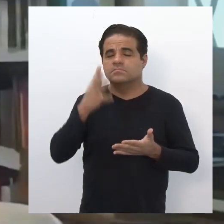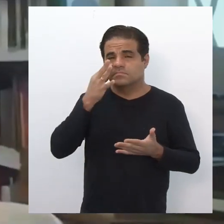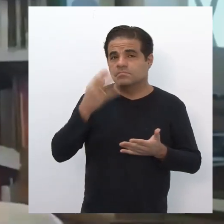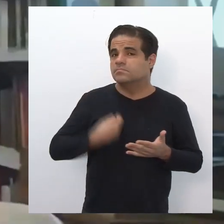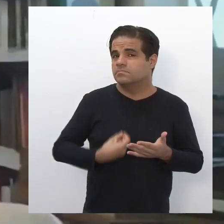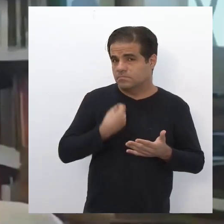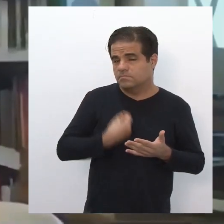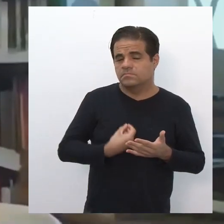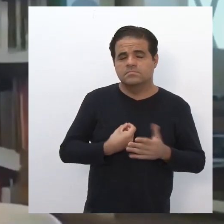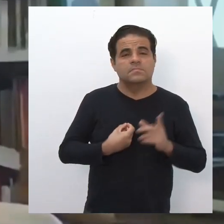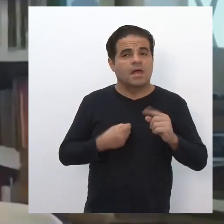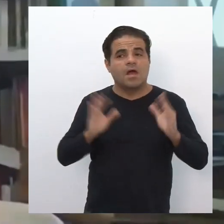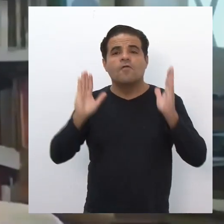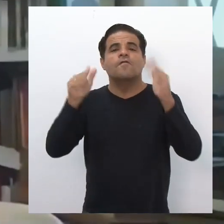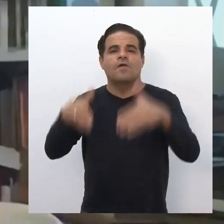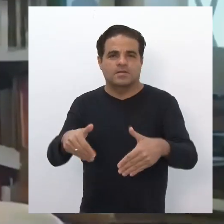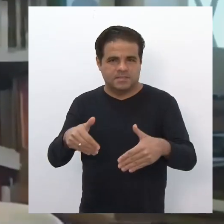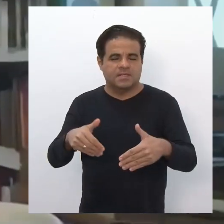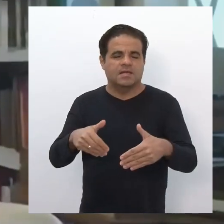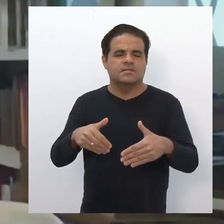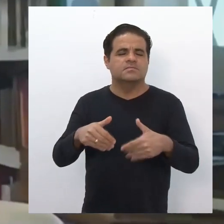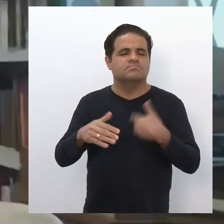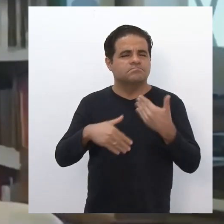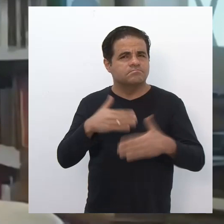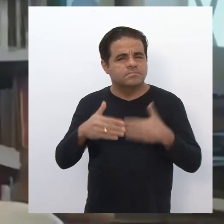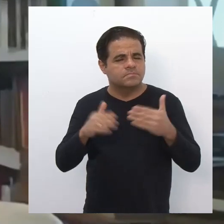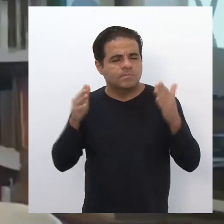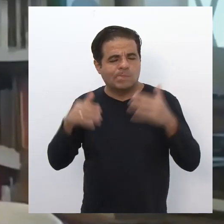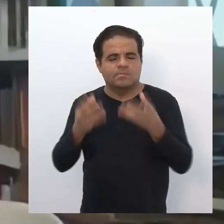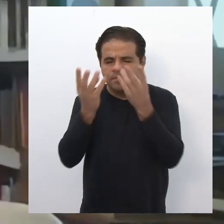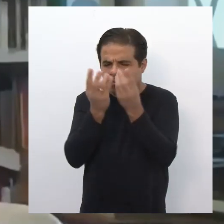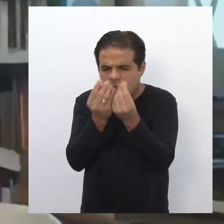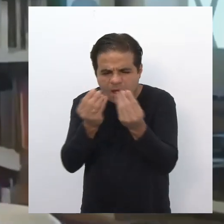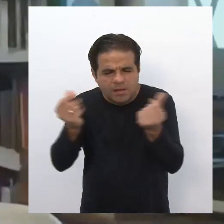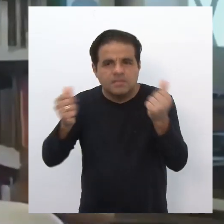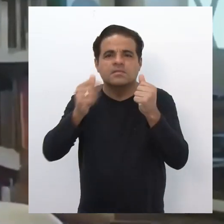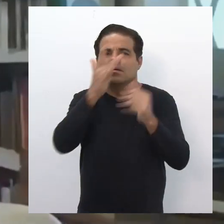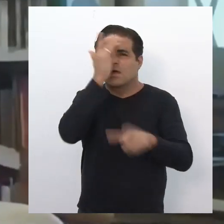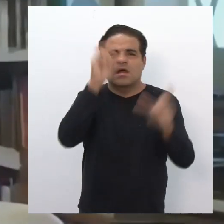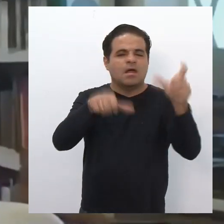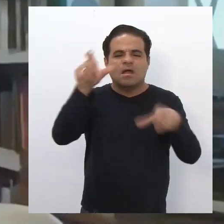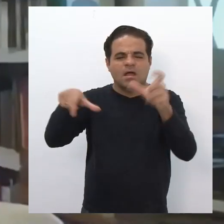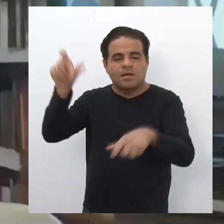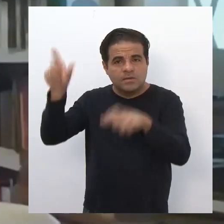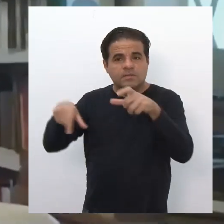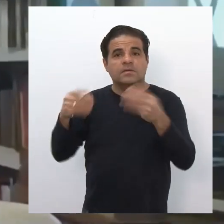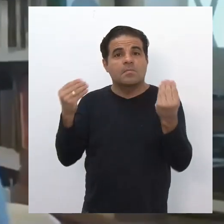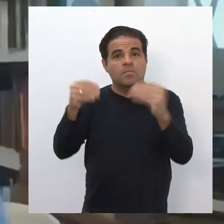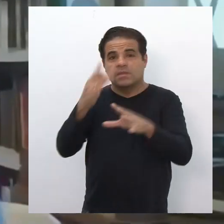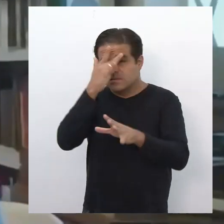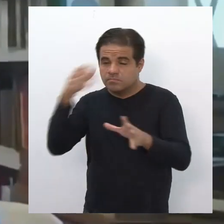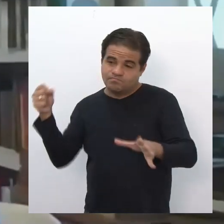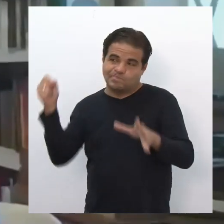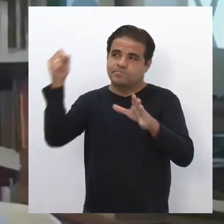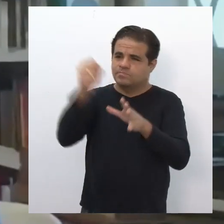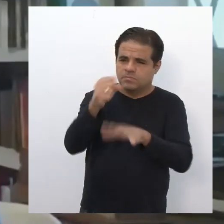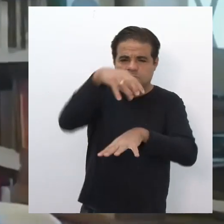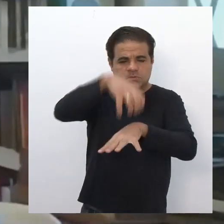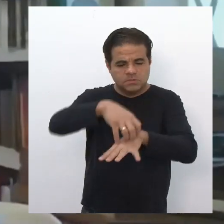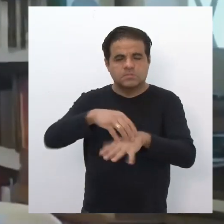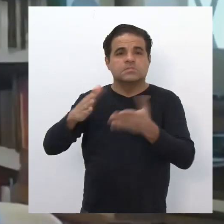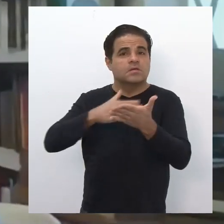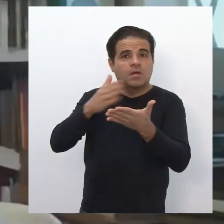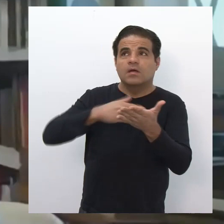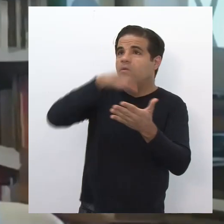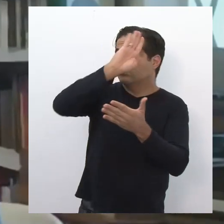né, é voltar à essência. E voltar à essência é voltar às pessoas, né? É botar as pessoas no centro da